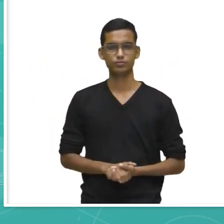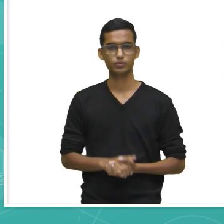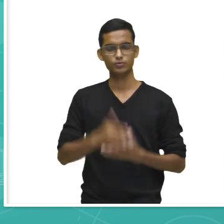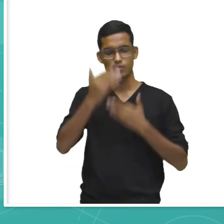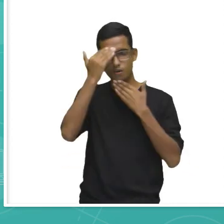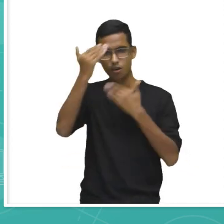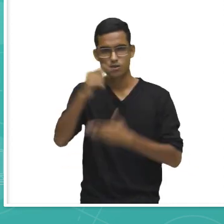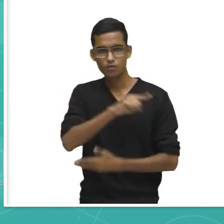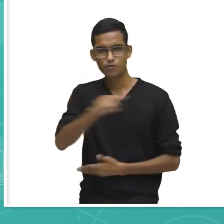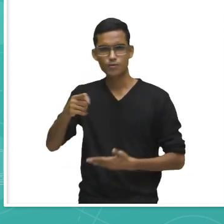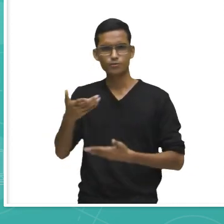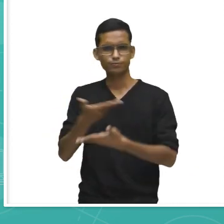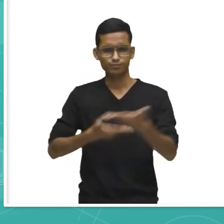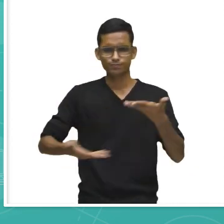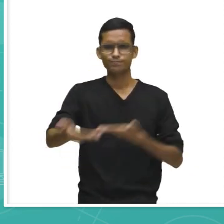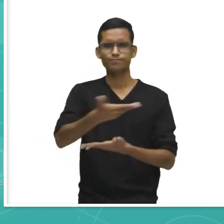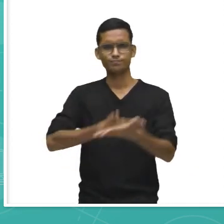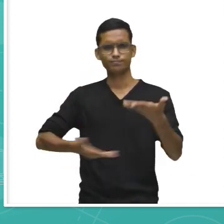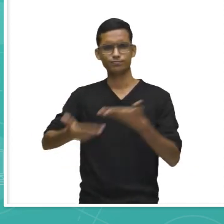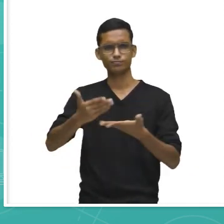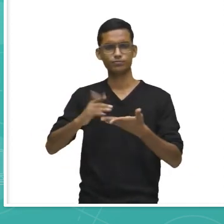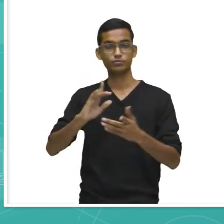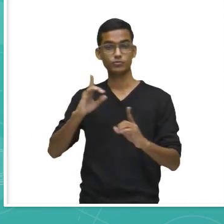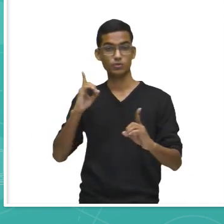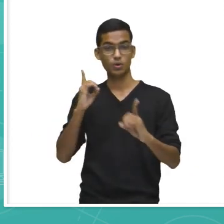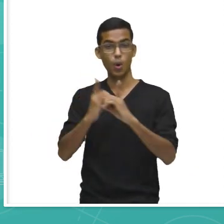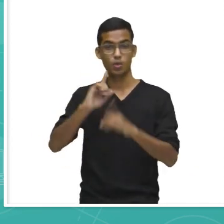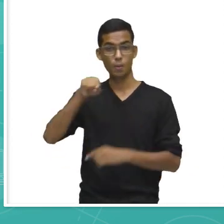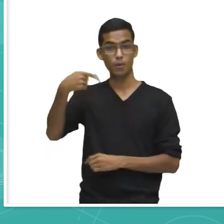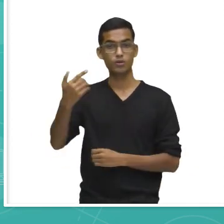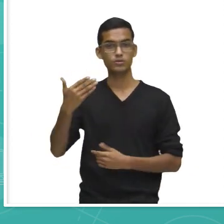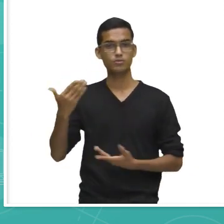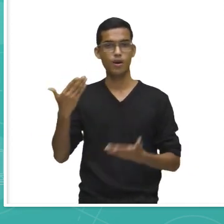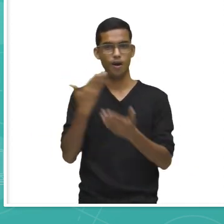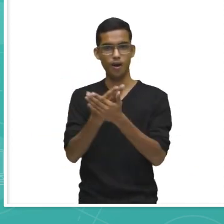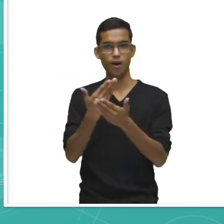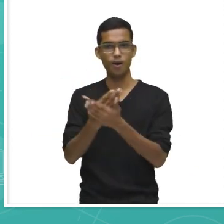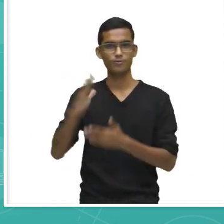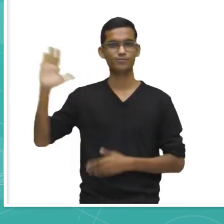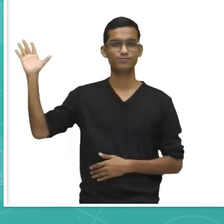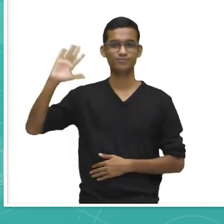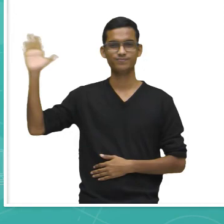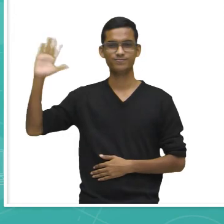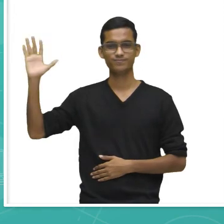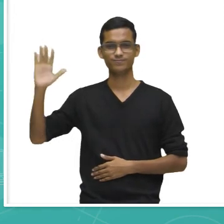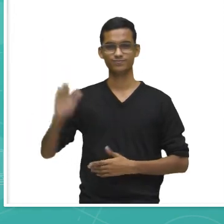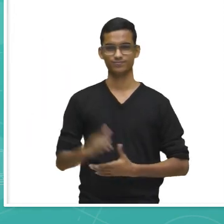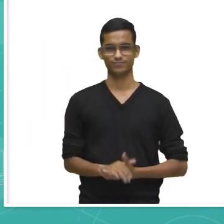participação de todos vocês e a gente se encontra numa próxima oportunidade. Até mais!